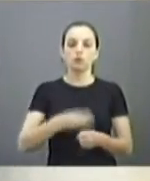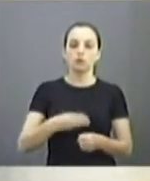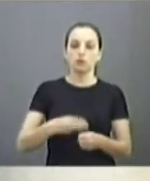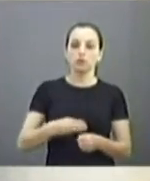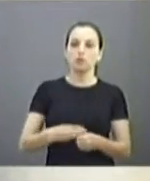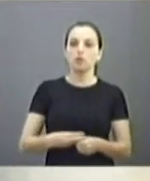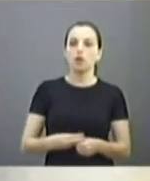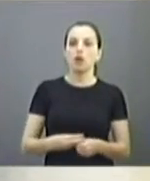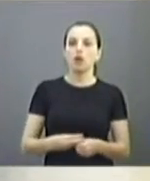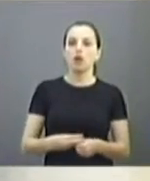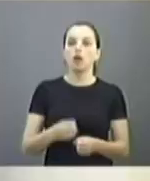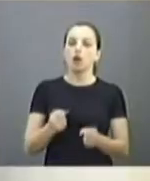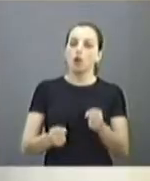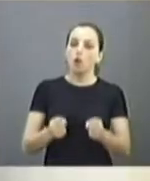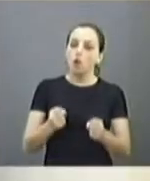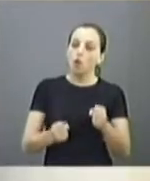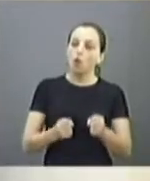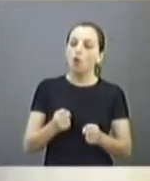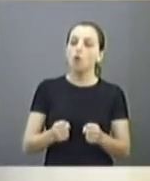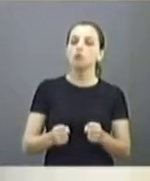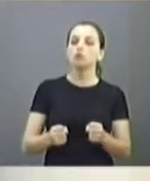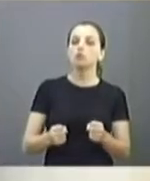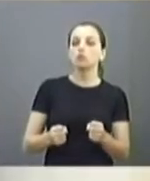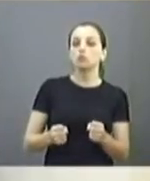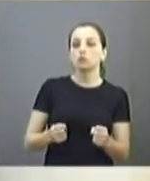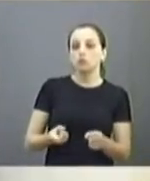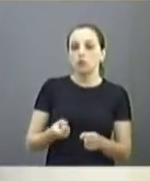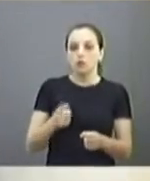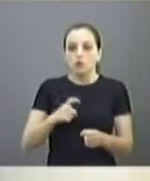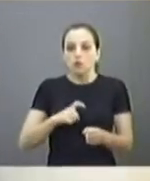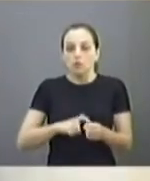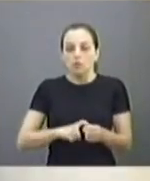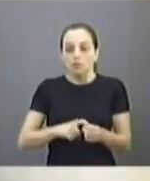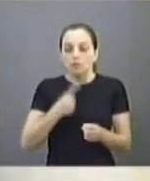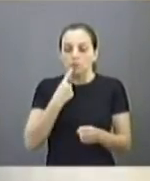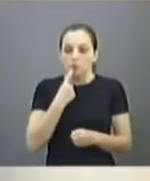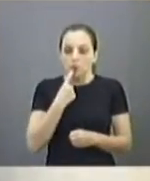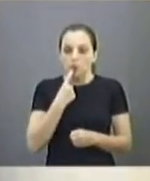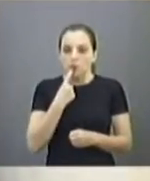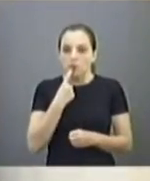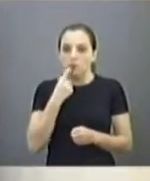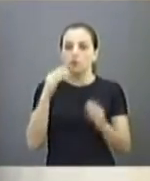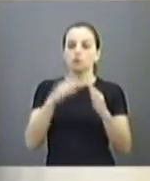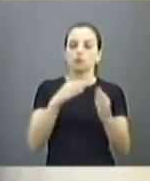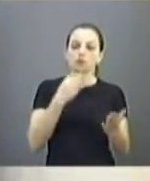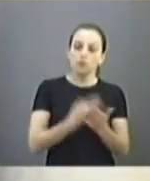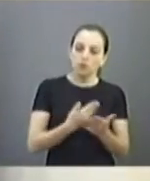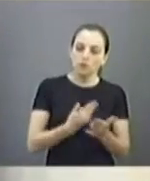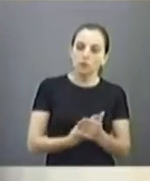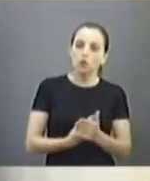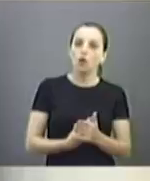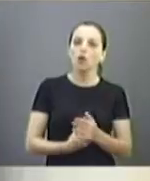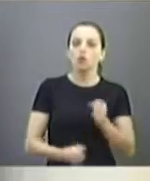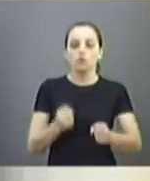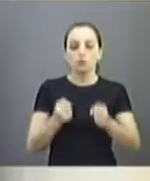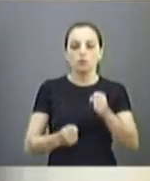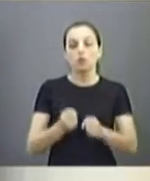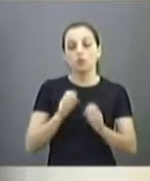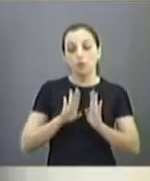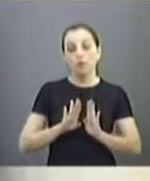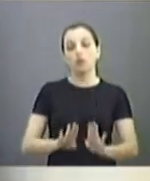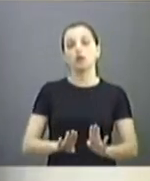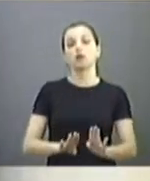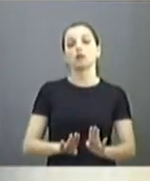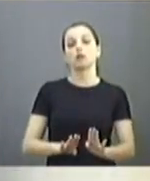ronda escolar porque as suas viaturas estavam paradas lá na Guarda Municipal, ou por falta